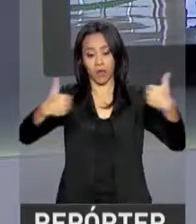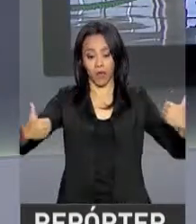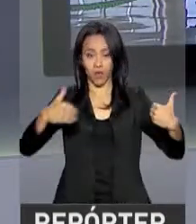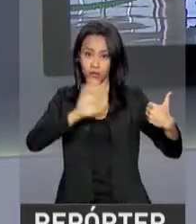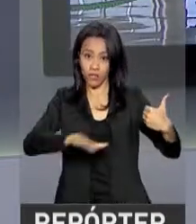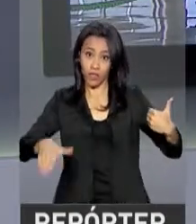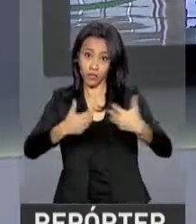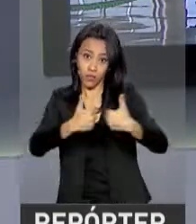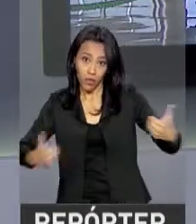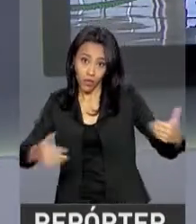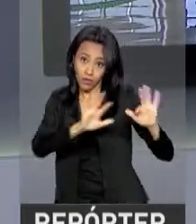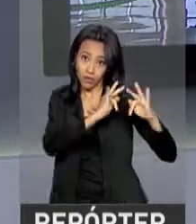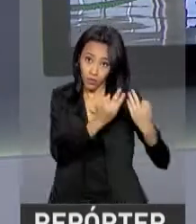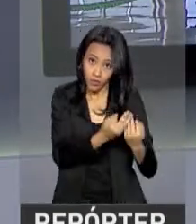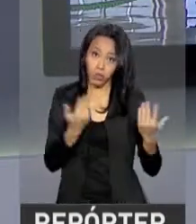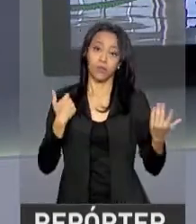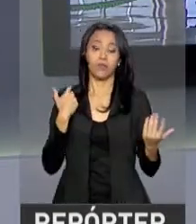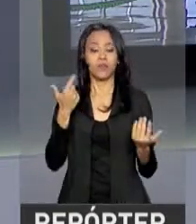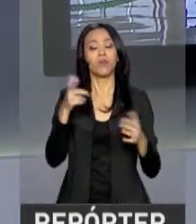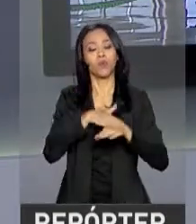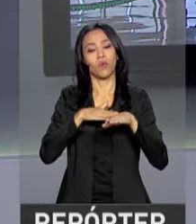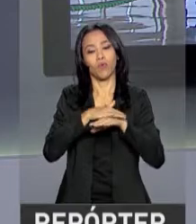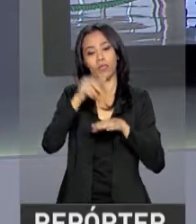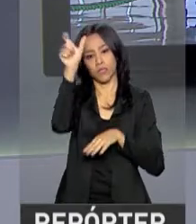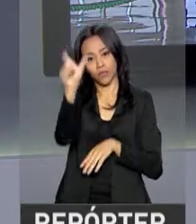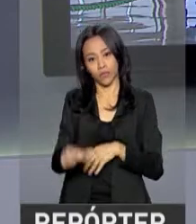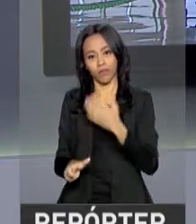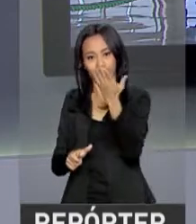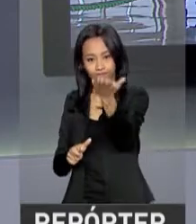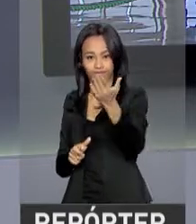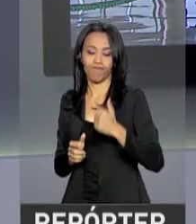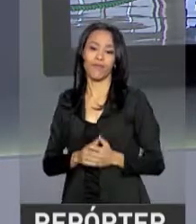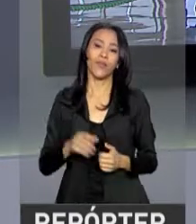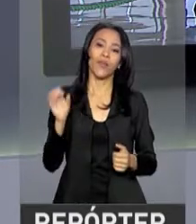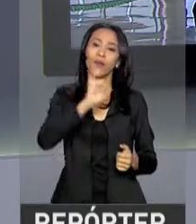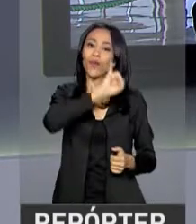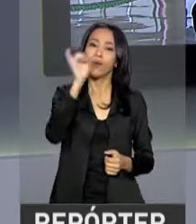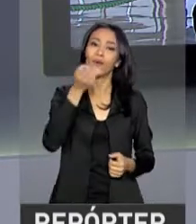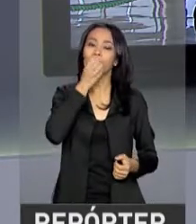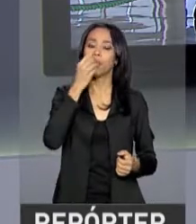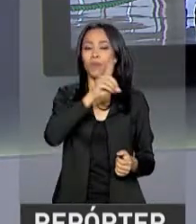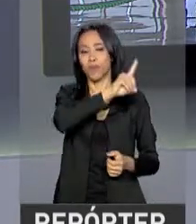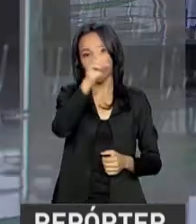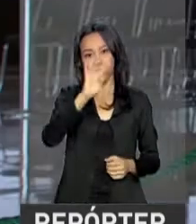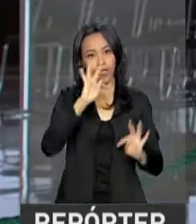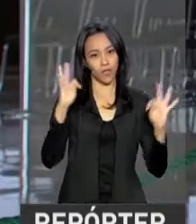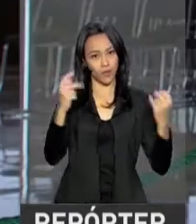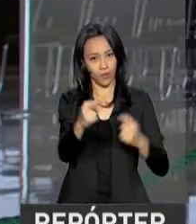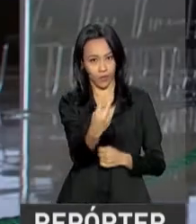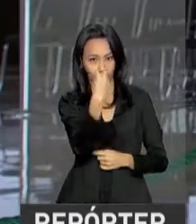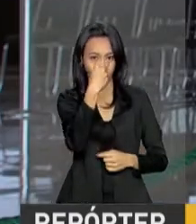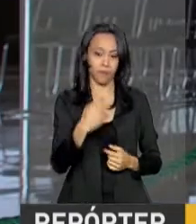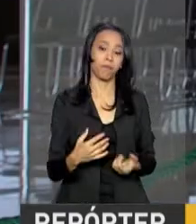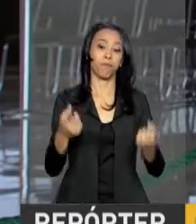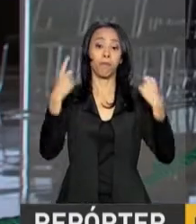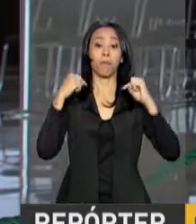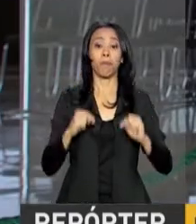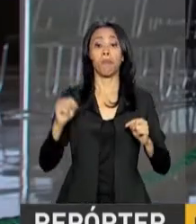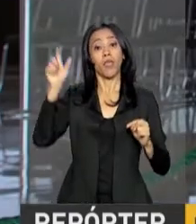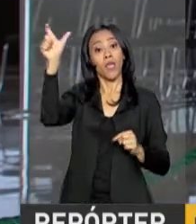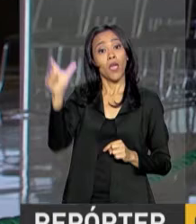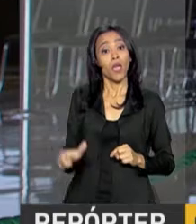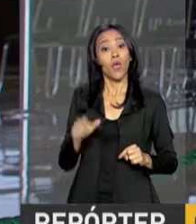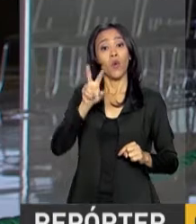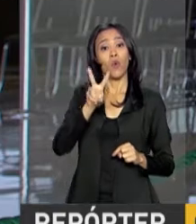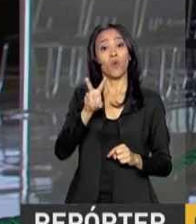repórter márcia fernandes foi marcinha colatto essa bom dia a todos que nos acompanham o vice presidente norte americano